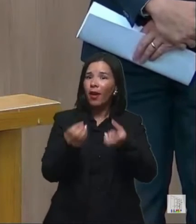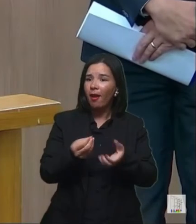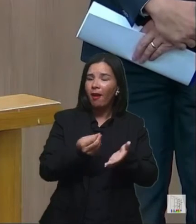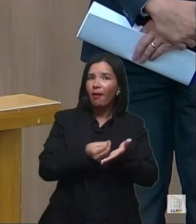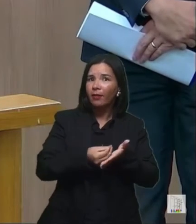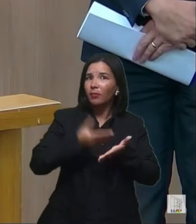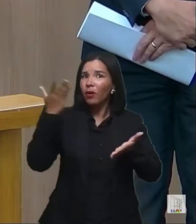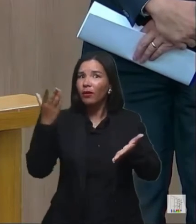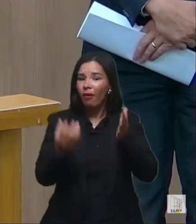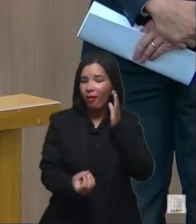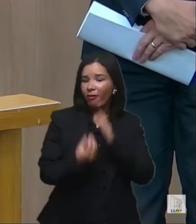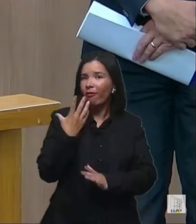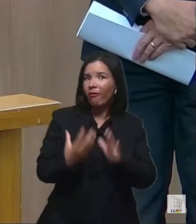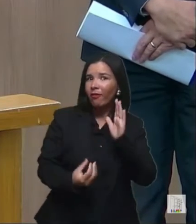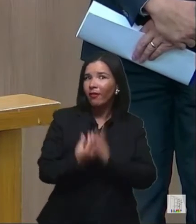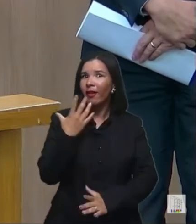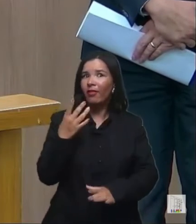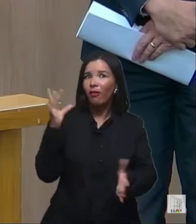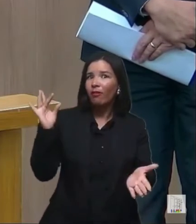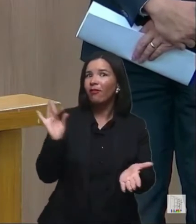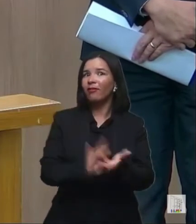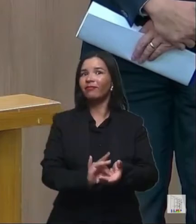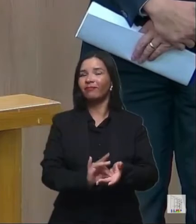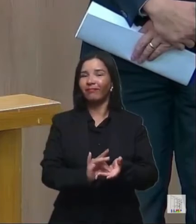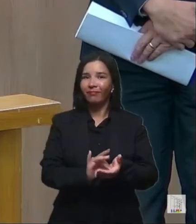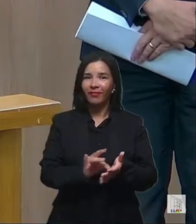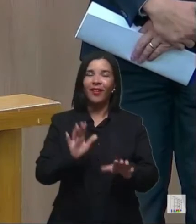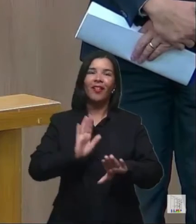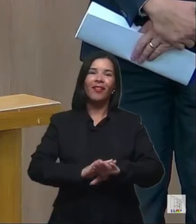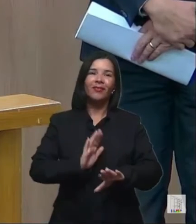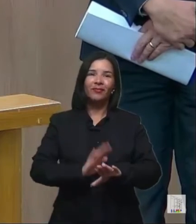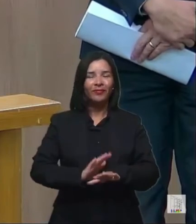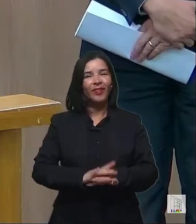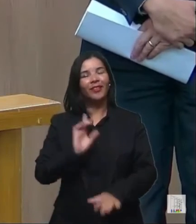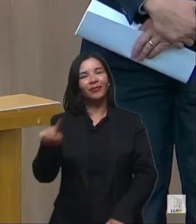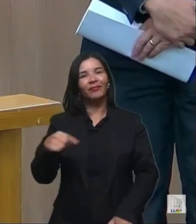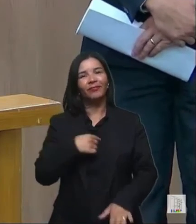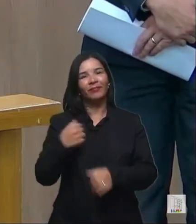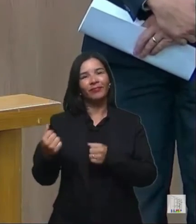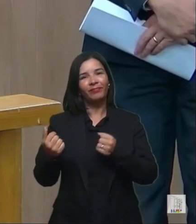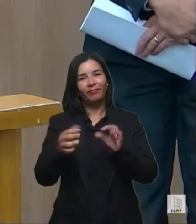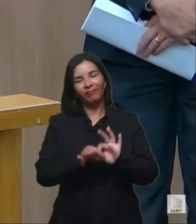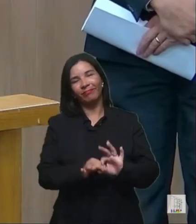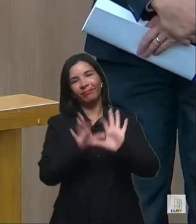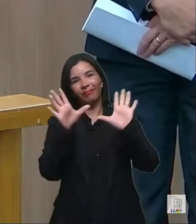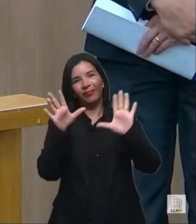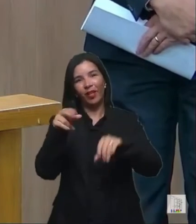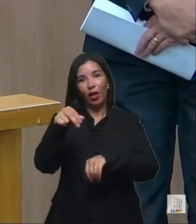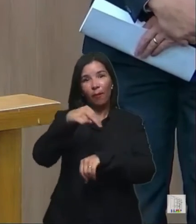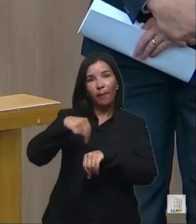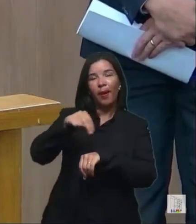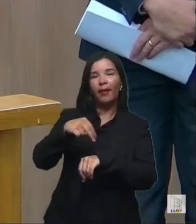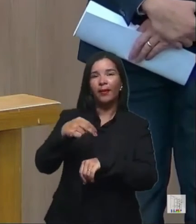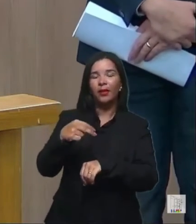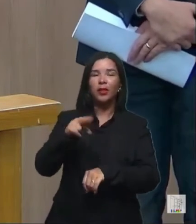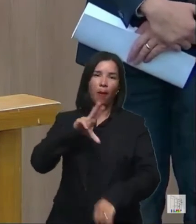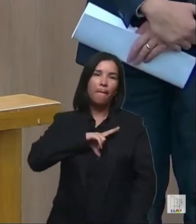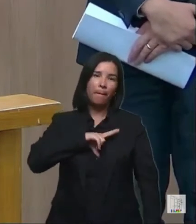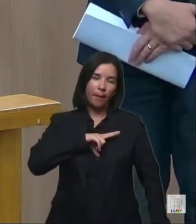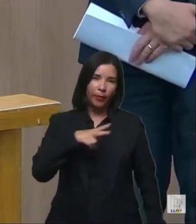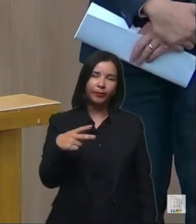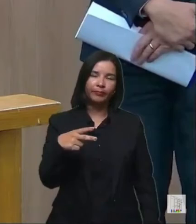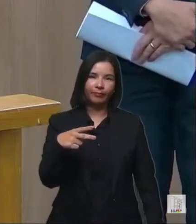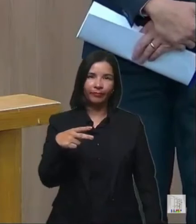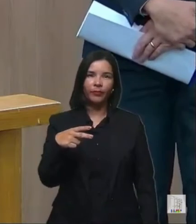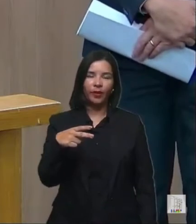exportadores, criadores originais. Então, neste momento, estamos colocando à disposição de um país irmão, Portugal, com